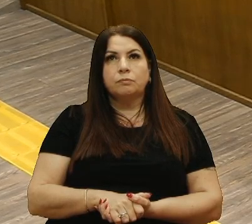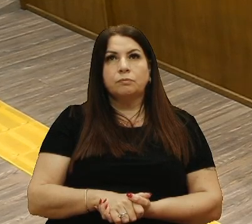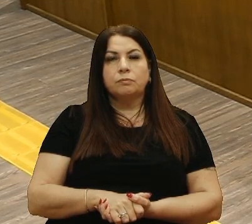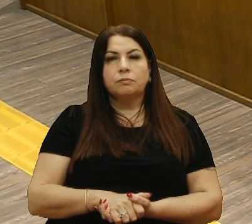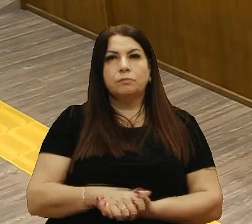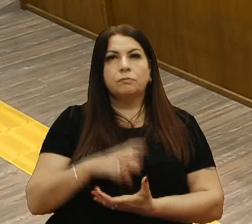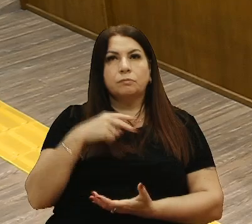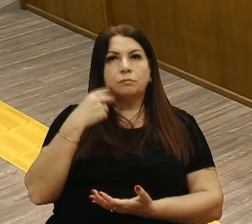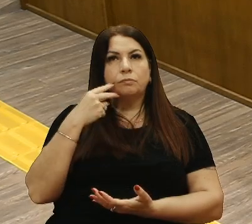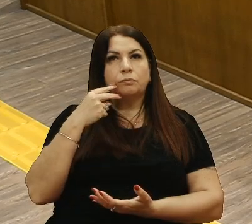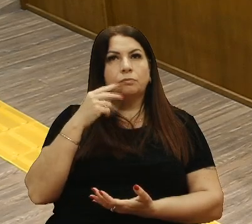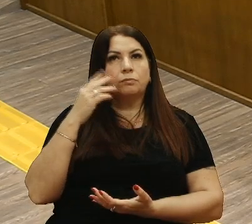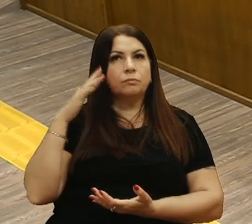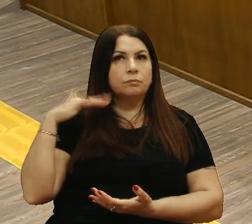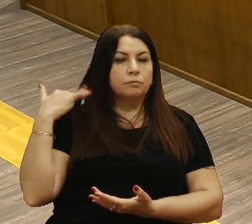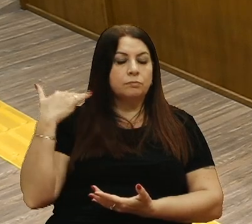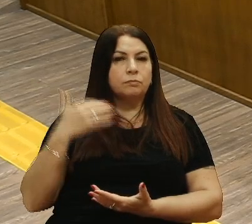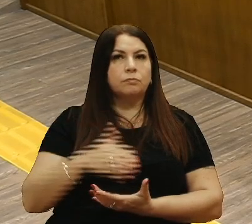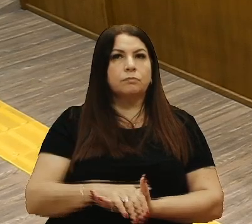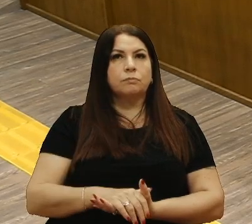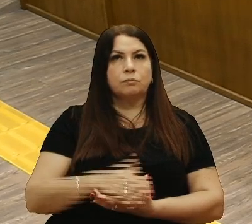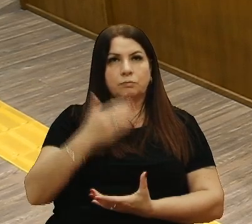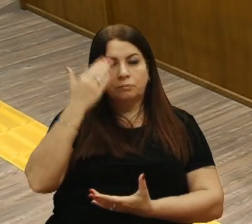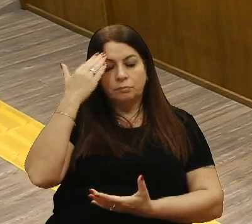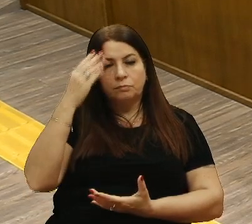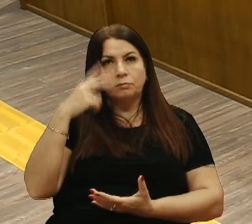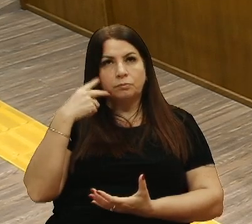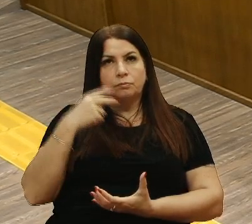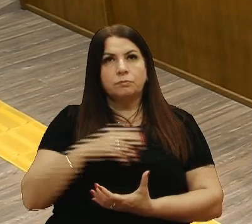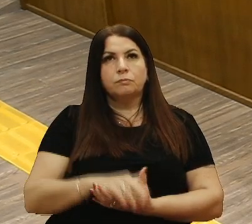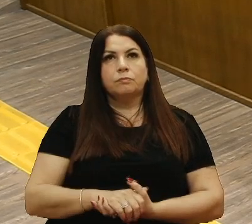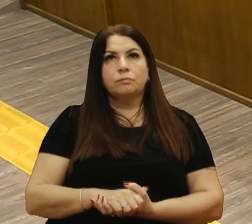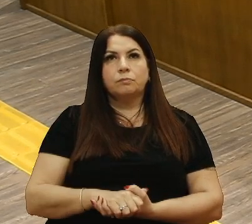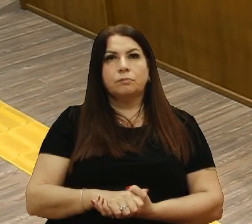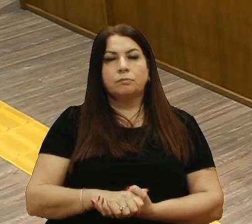Com a palavra, a vereadora Andressa Matos. Obrigada, vereador.